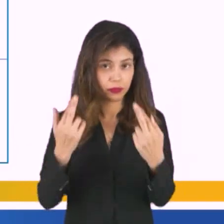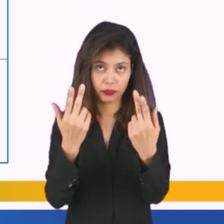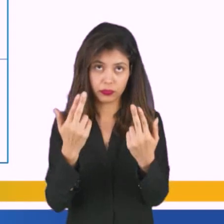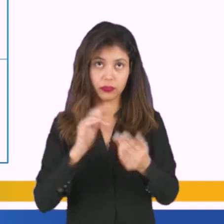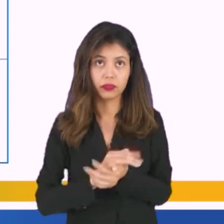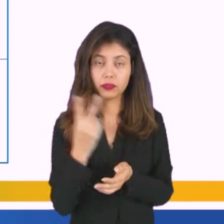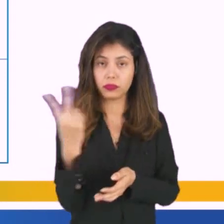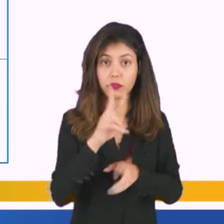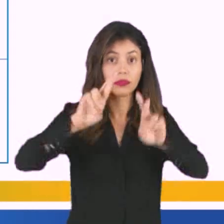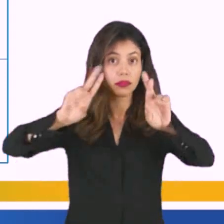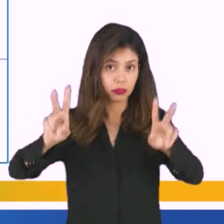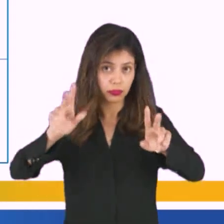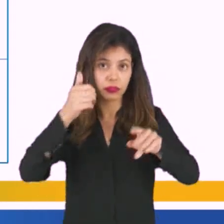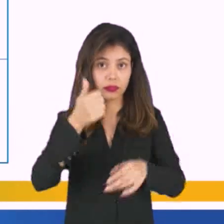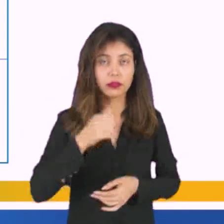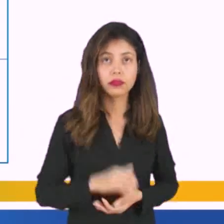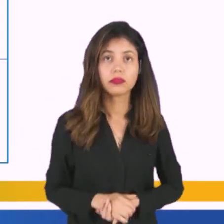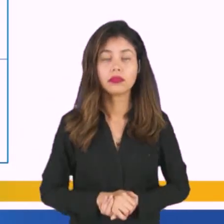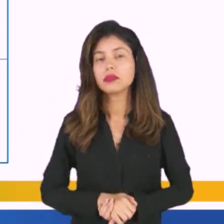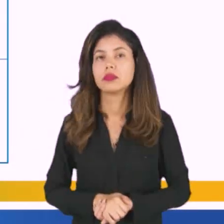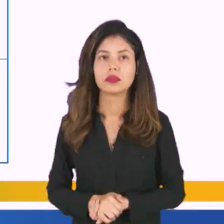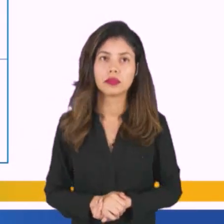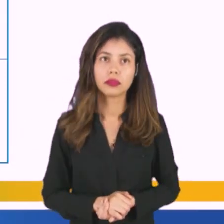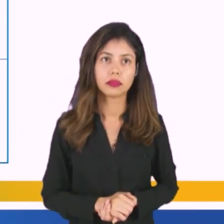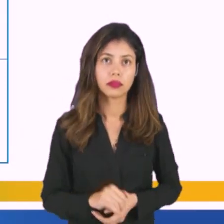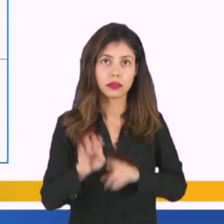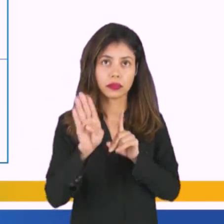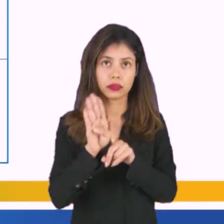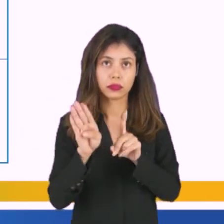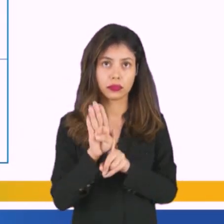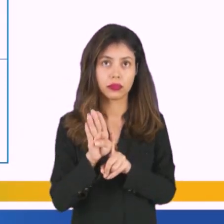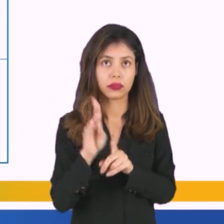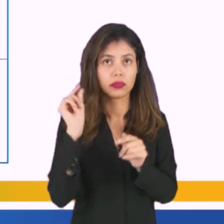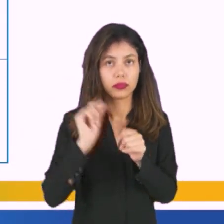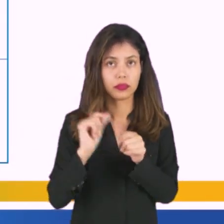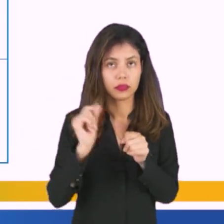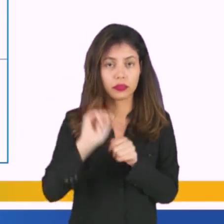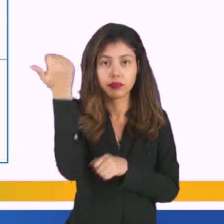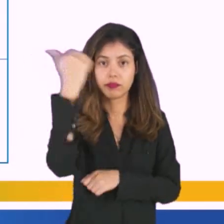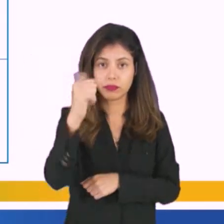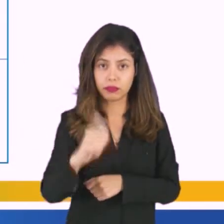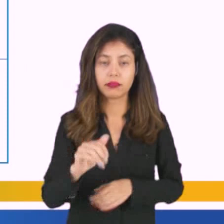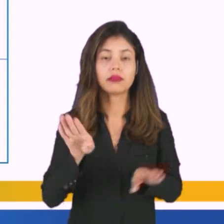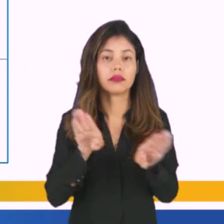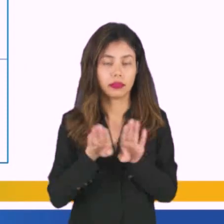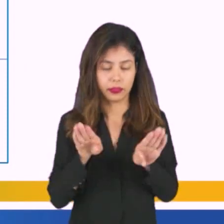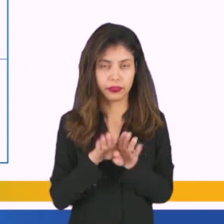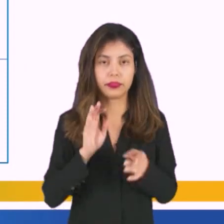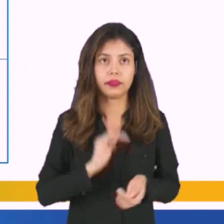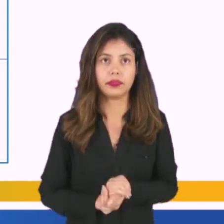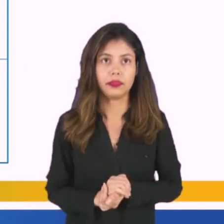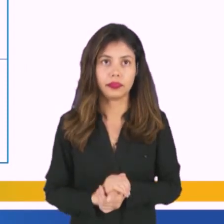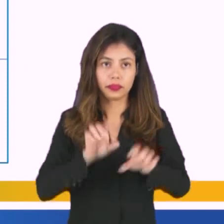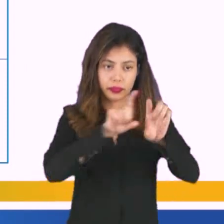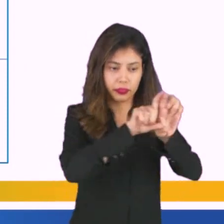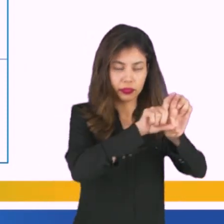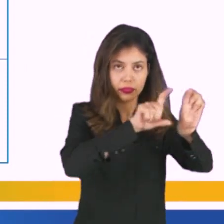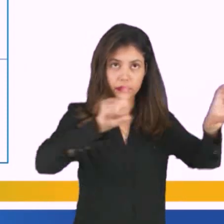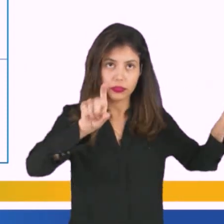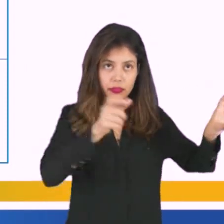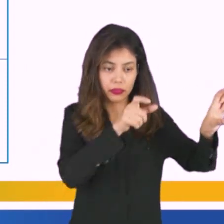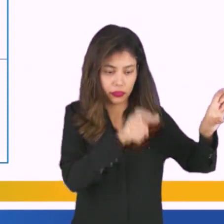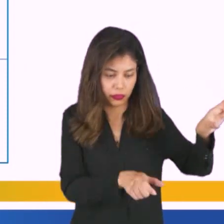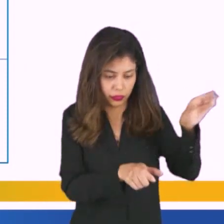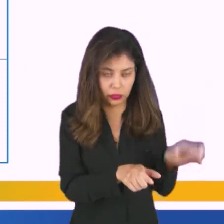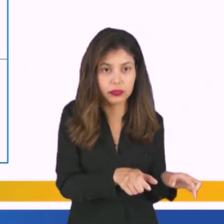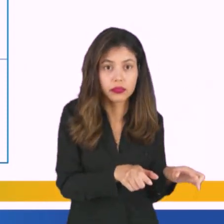diferentes. Na letra B, se você avaliar também, existem nessa cadeia aberta aqui,